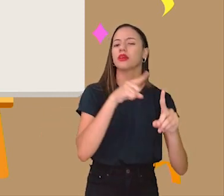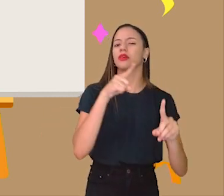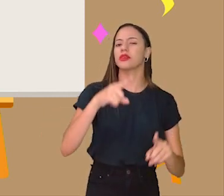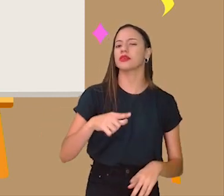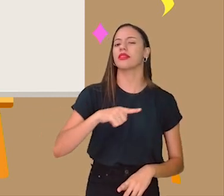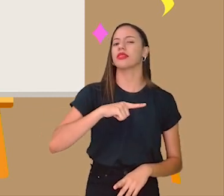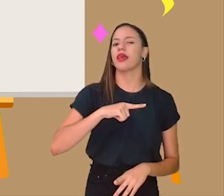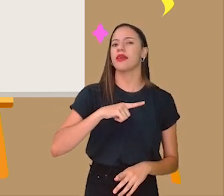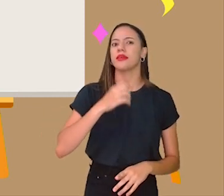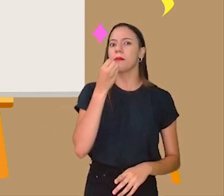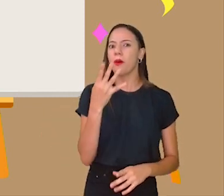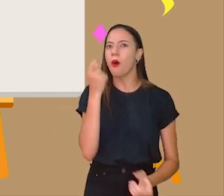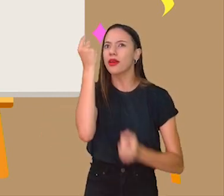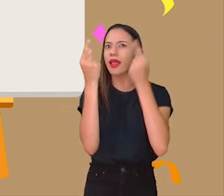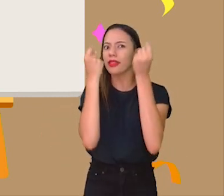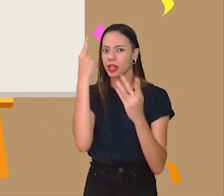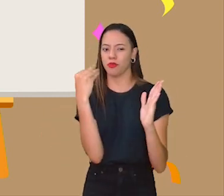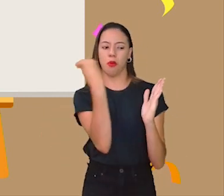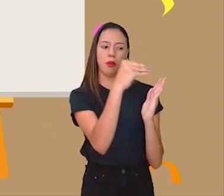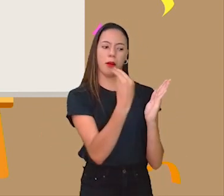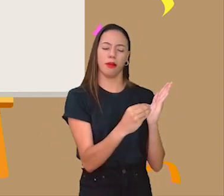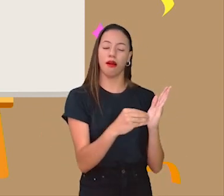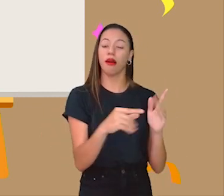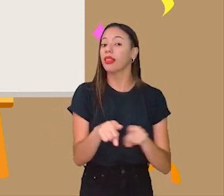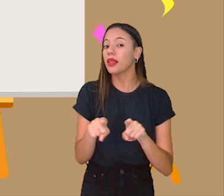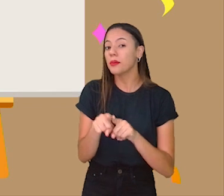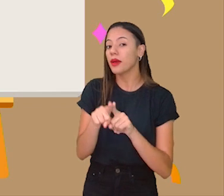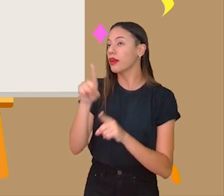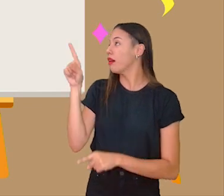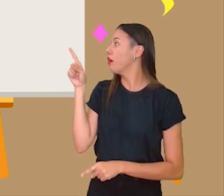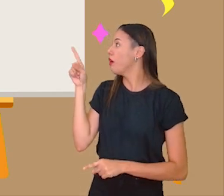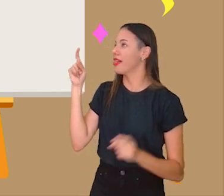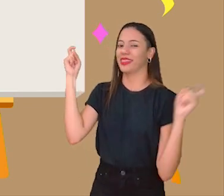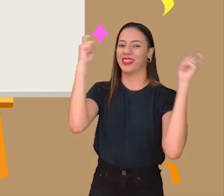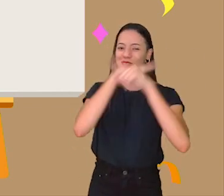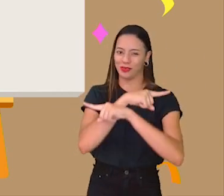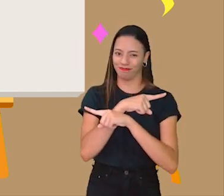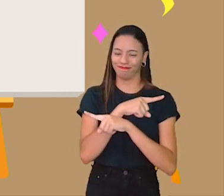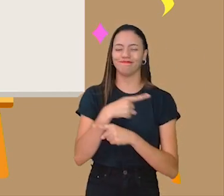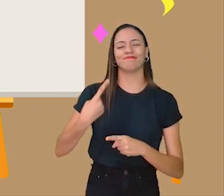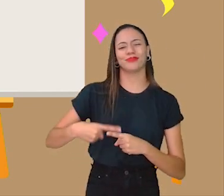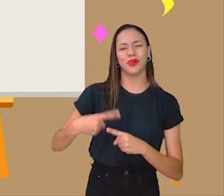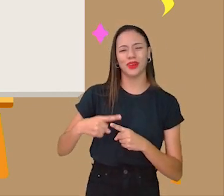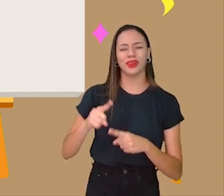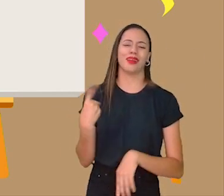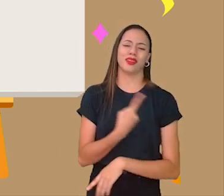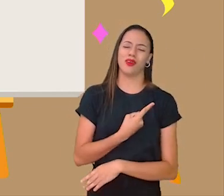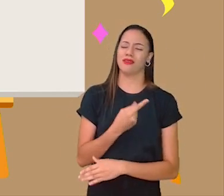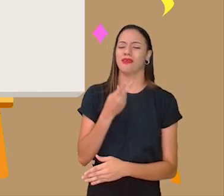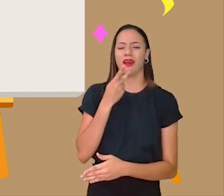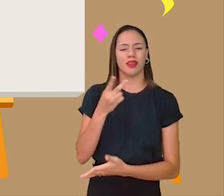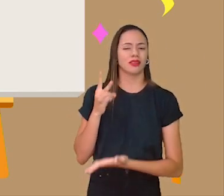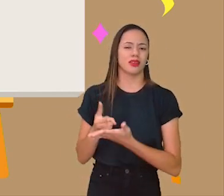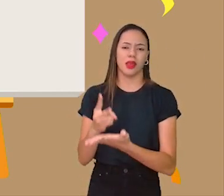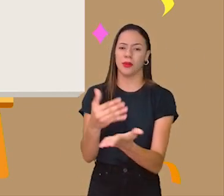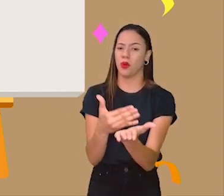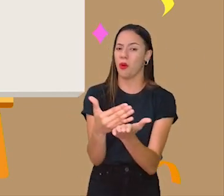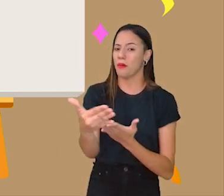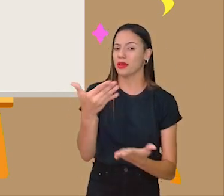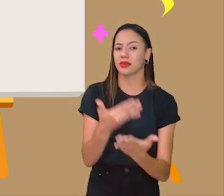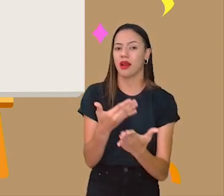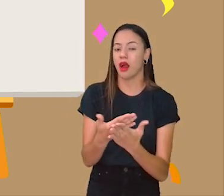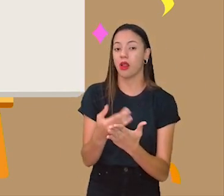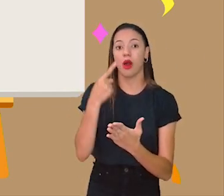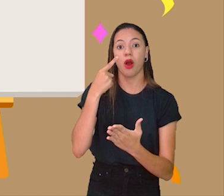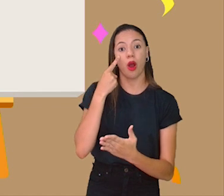criativo. E aí quais seriam também as dificuldades. Para a gente já começar isso, que a gente vem falando desde o começo da aula, poder realizar